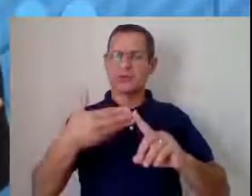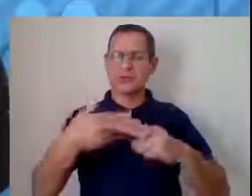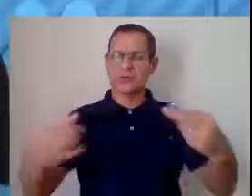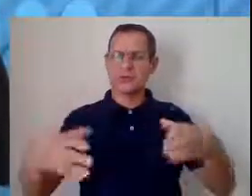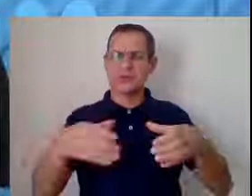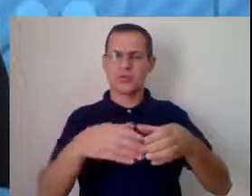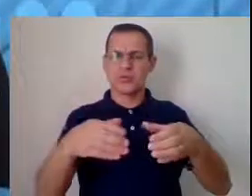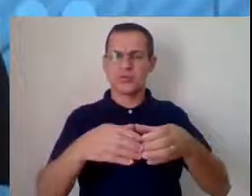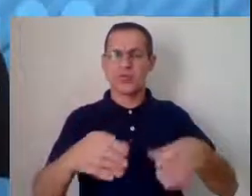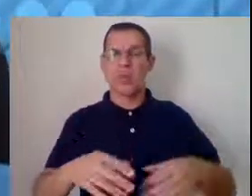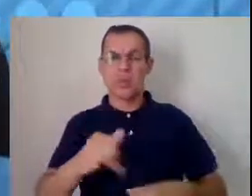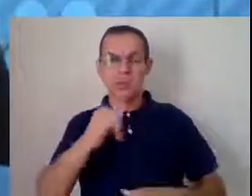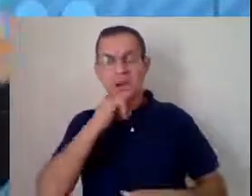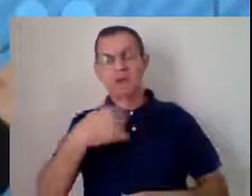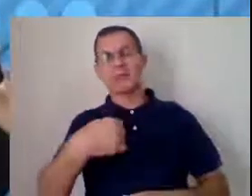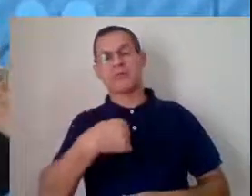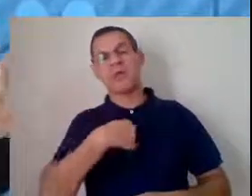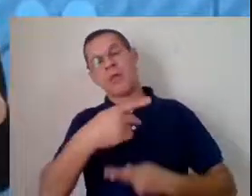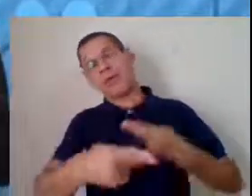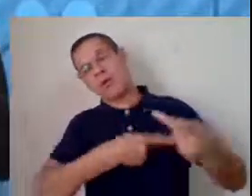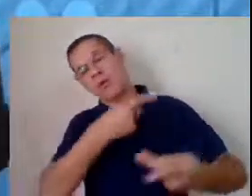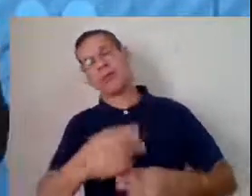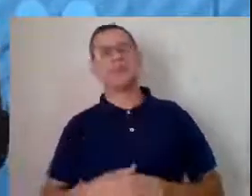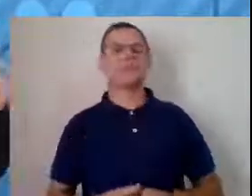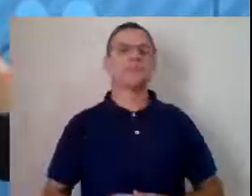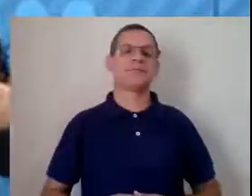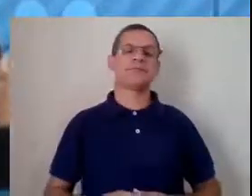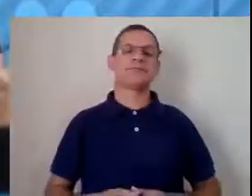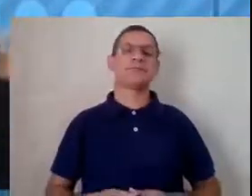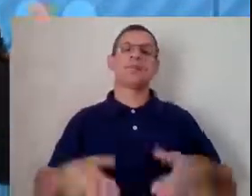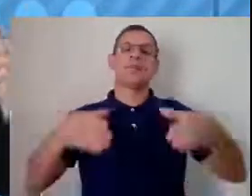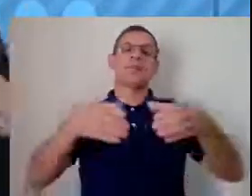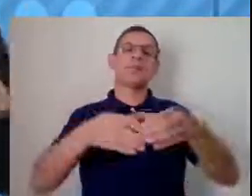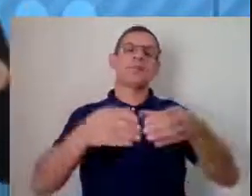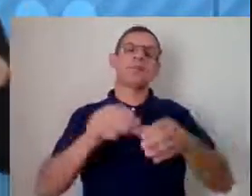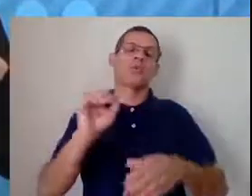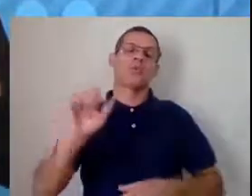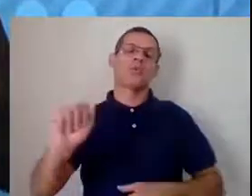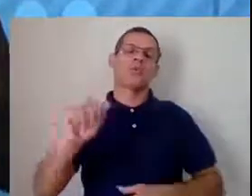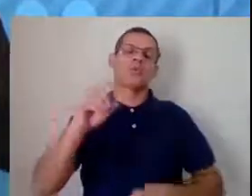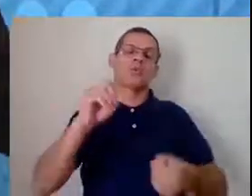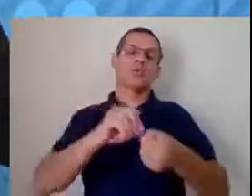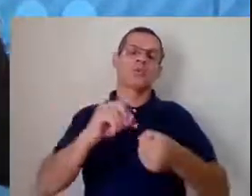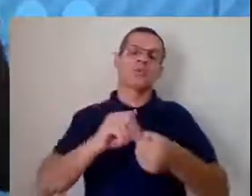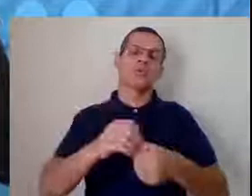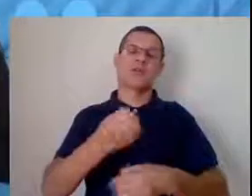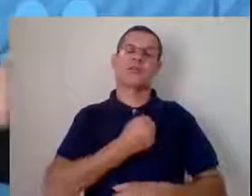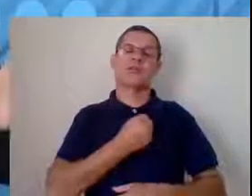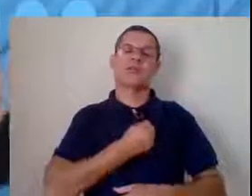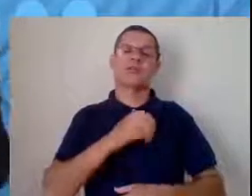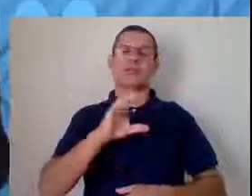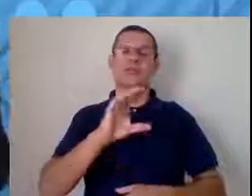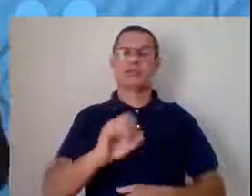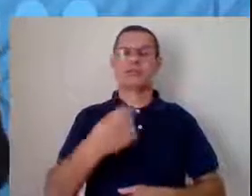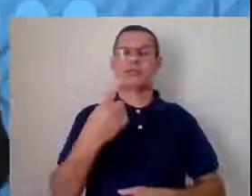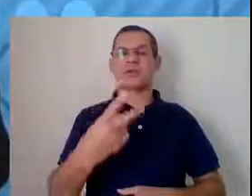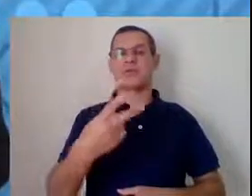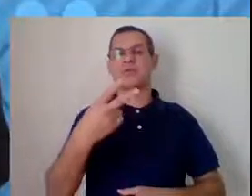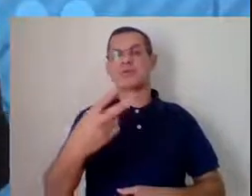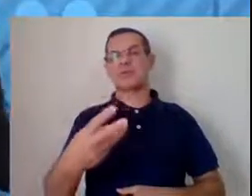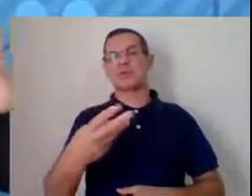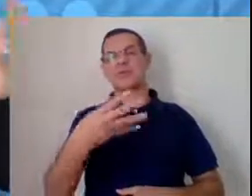conjunto. Tá? Por exemplo, se eu digo um conjunto A formado dos números 0, 1, 2, 3, 4,